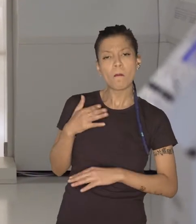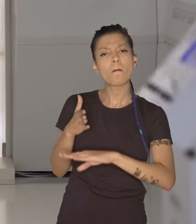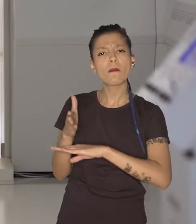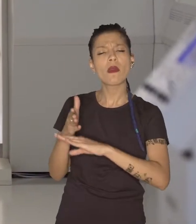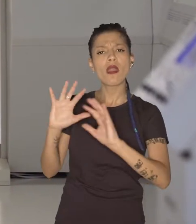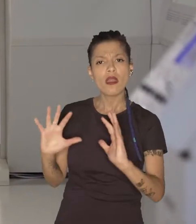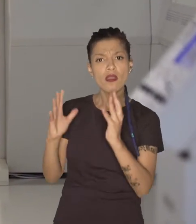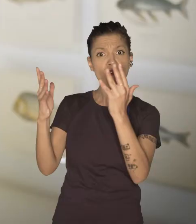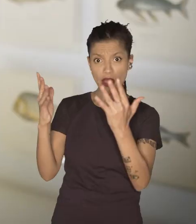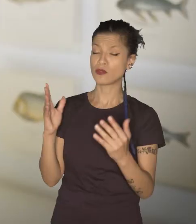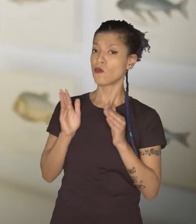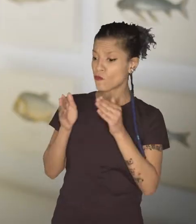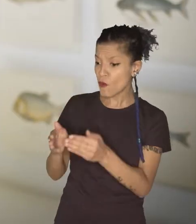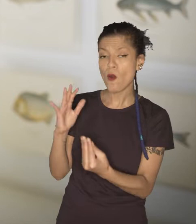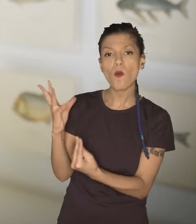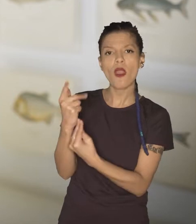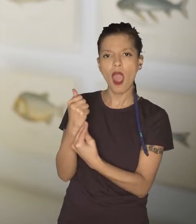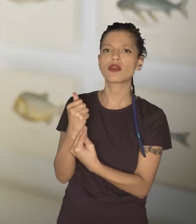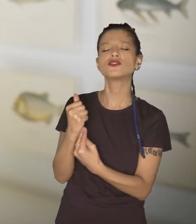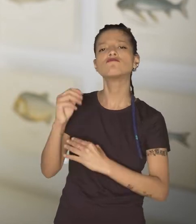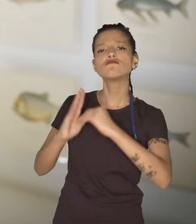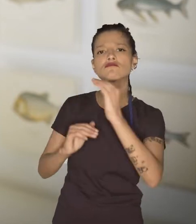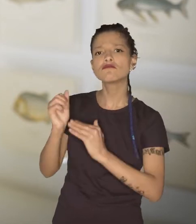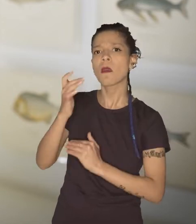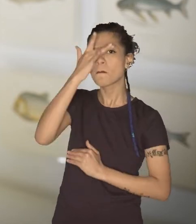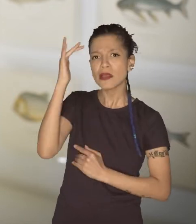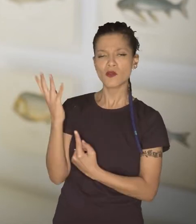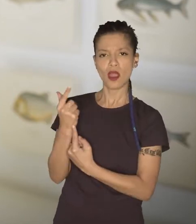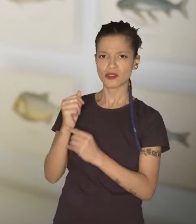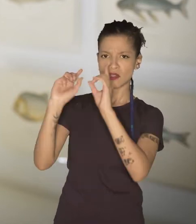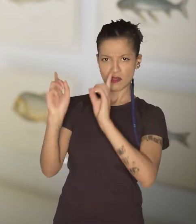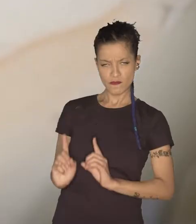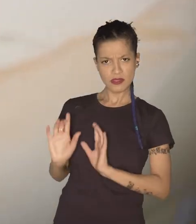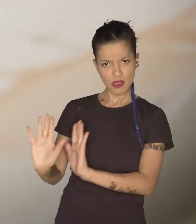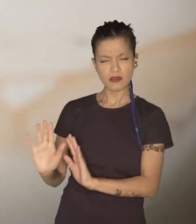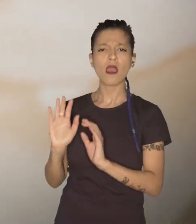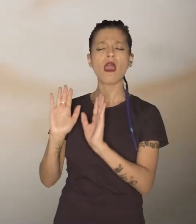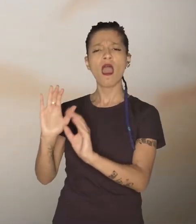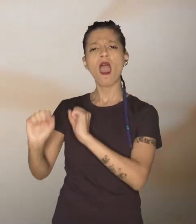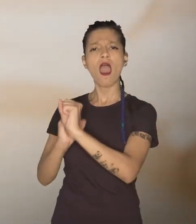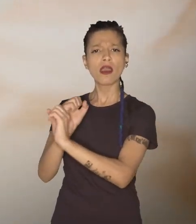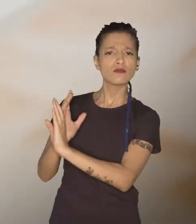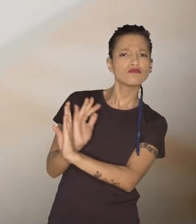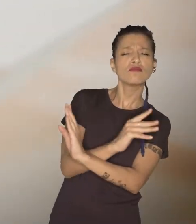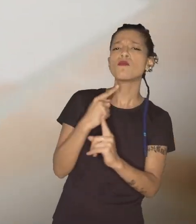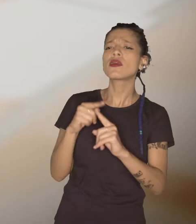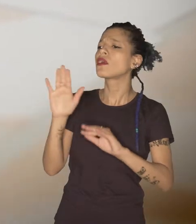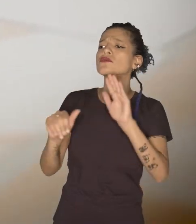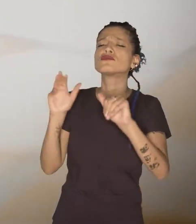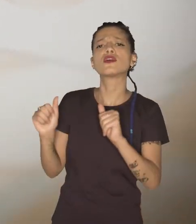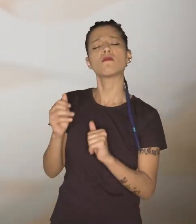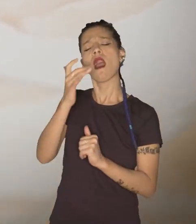normalmente presentes em eventos que têm foco na arte produzida por pessoas com deficiência. E no restante do ano? Por que